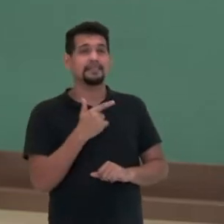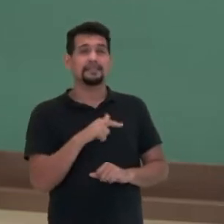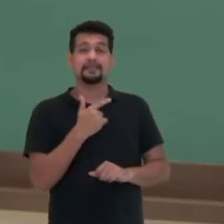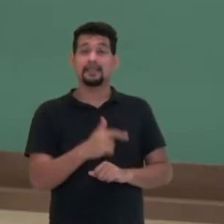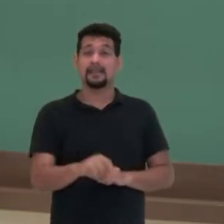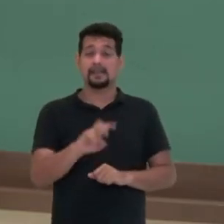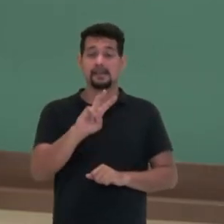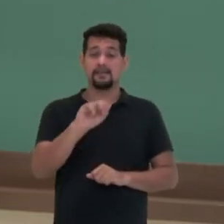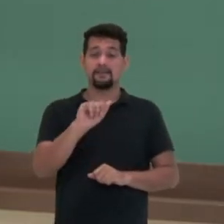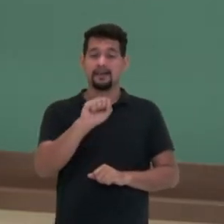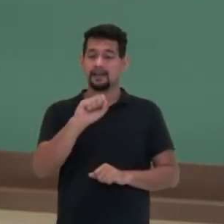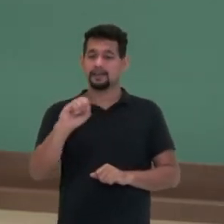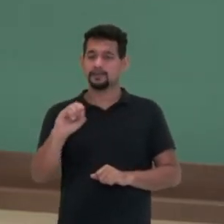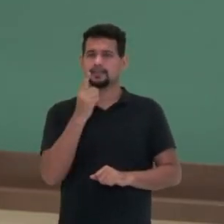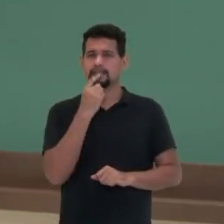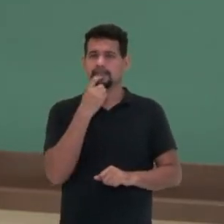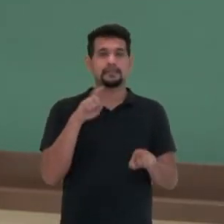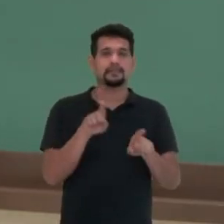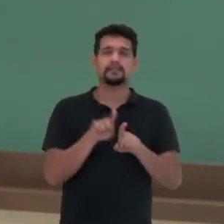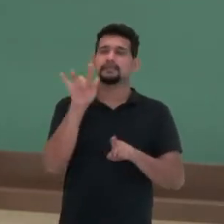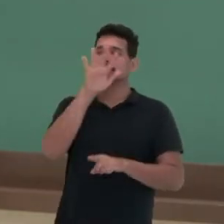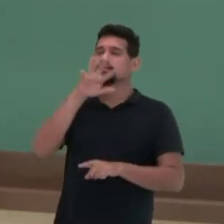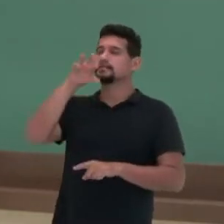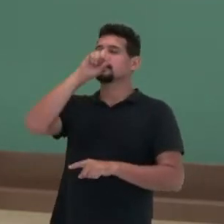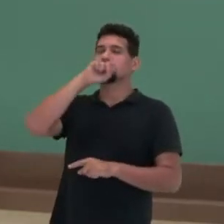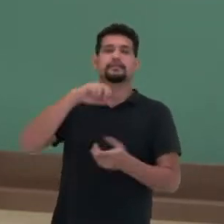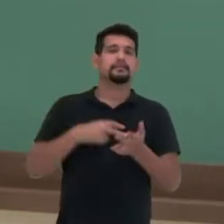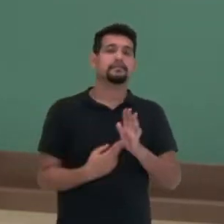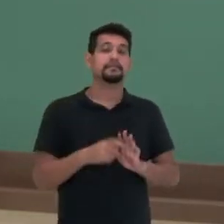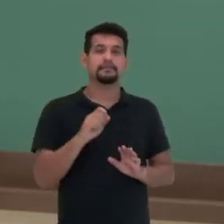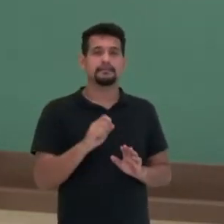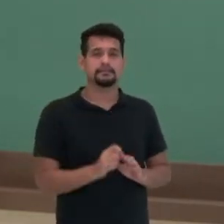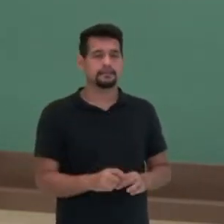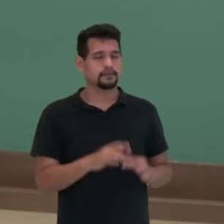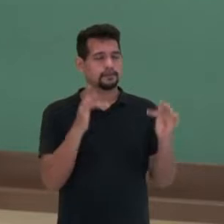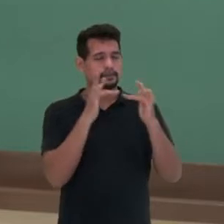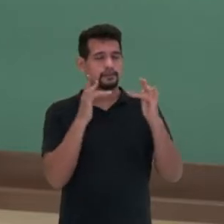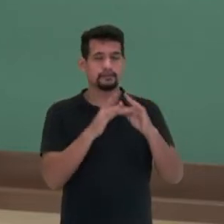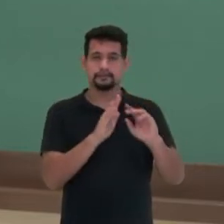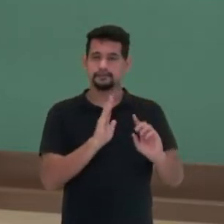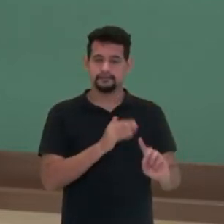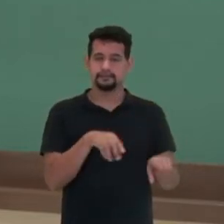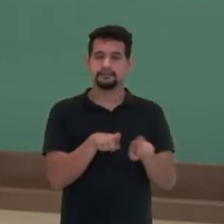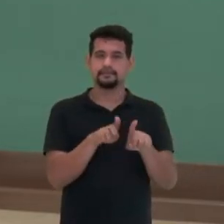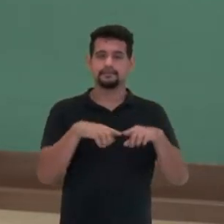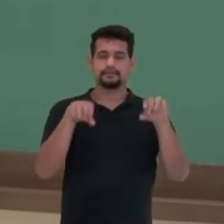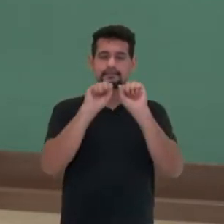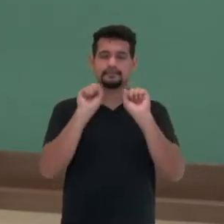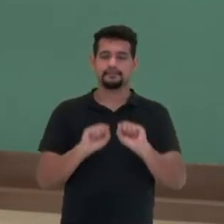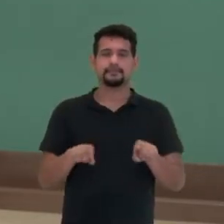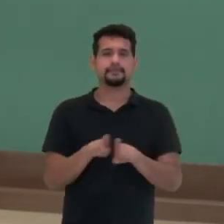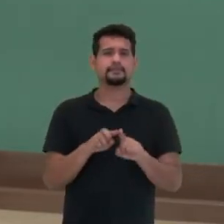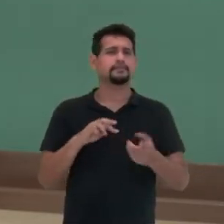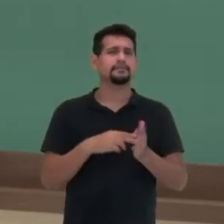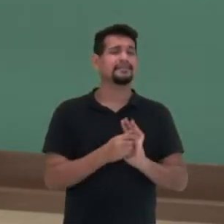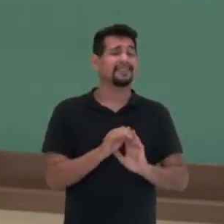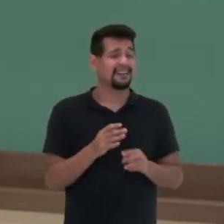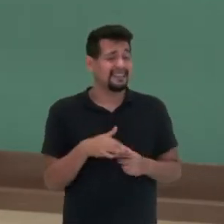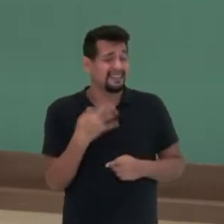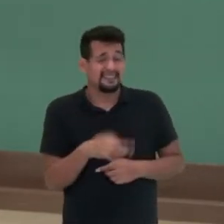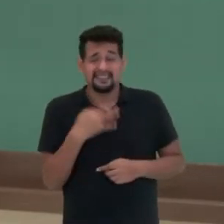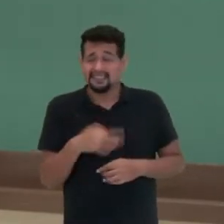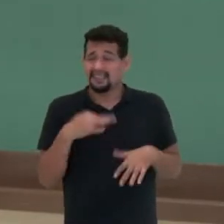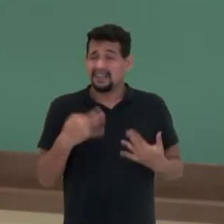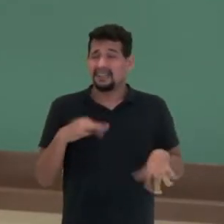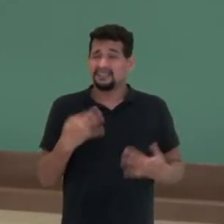sanguíneos, o ar, né, e as coisas ficam em contato direto com esse sistema neural, é por isso que acaba doendo muito,